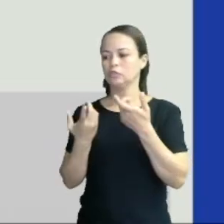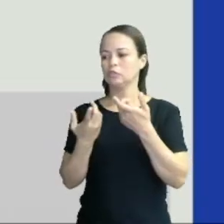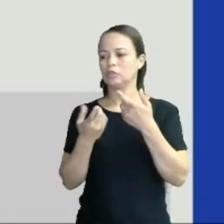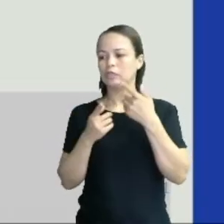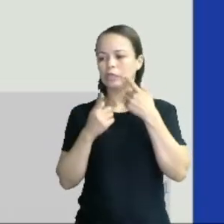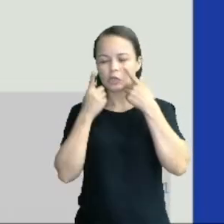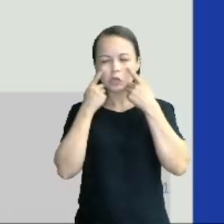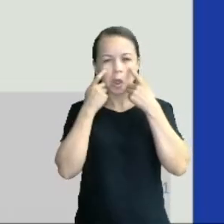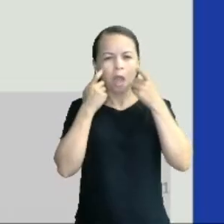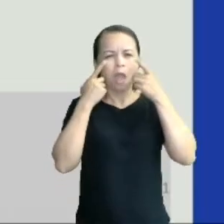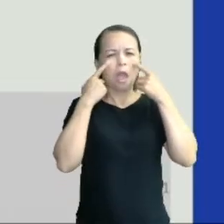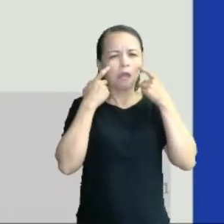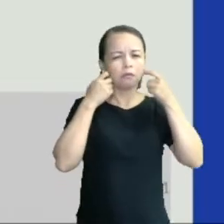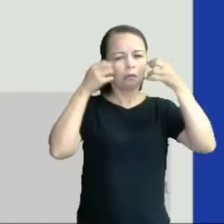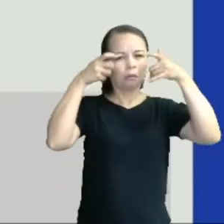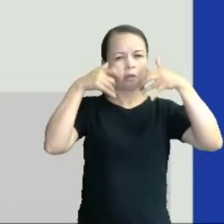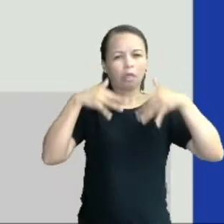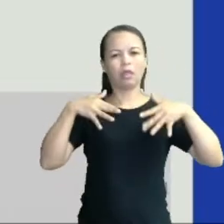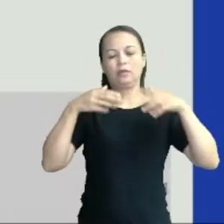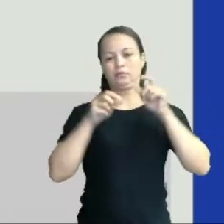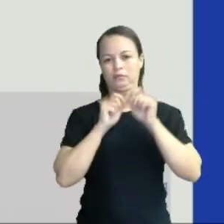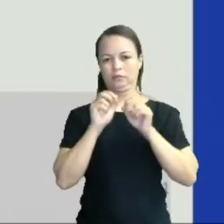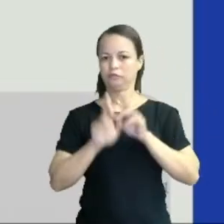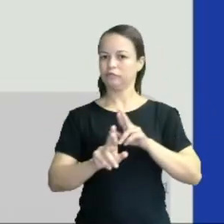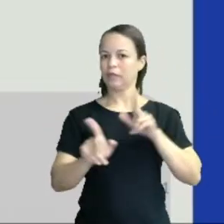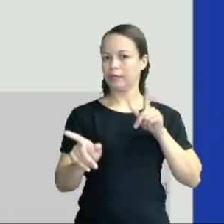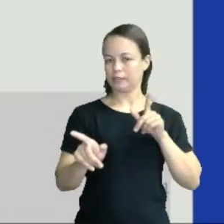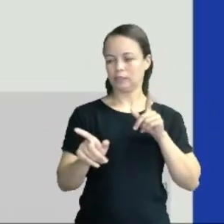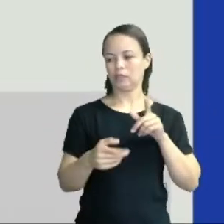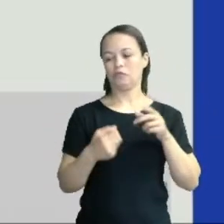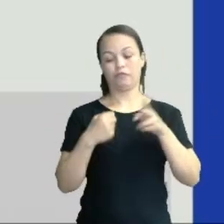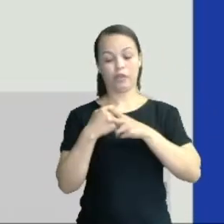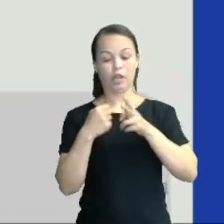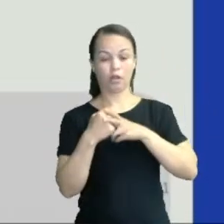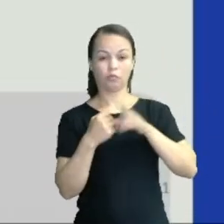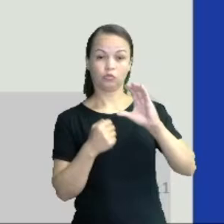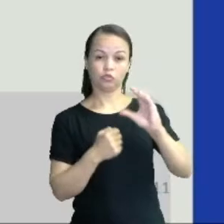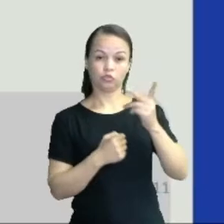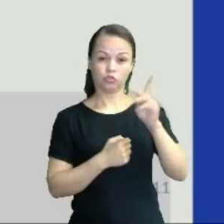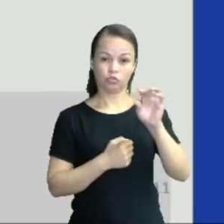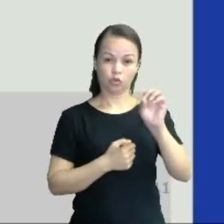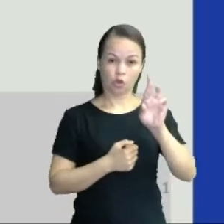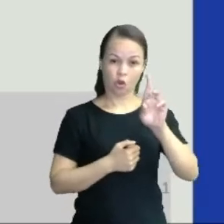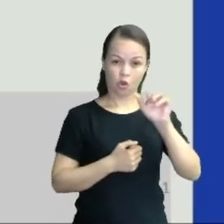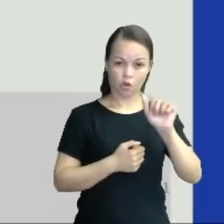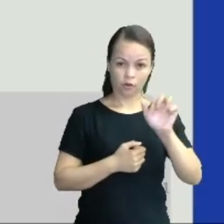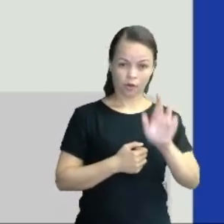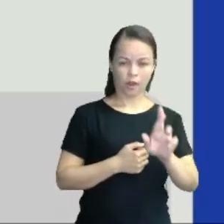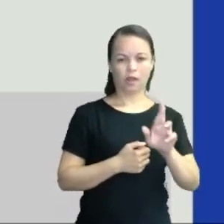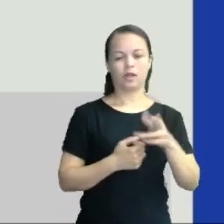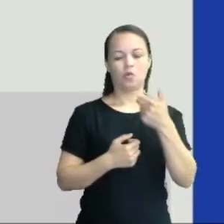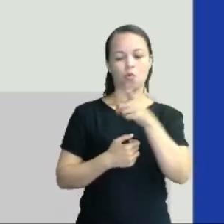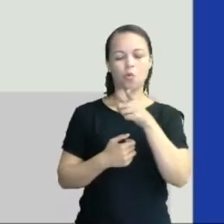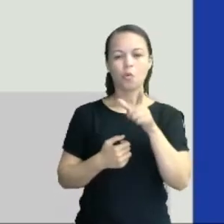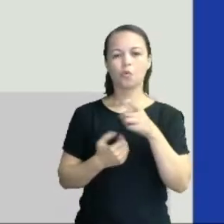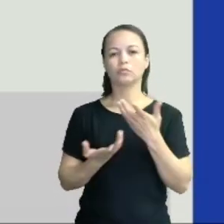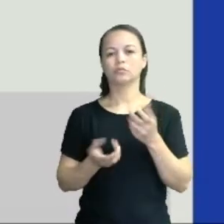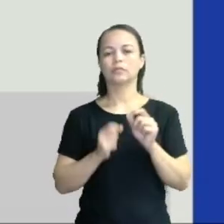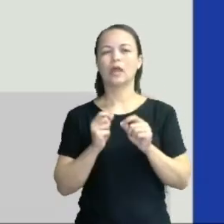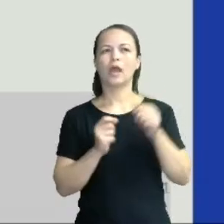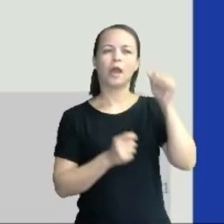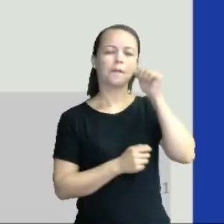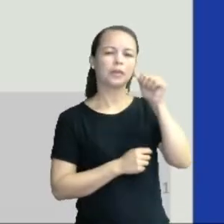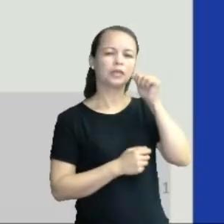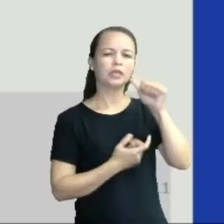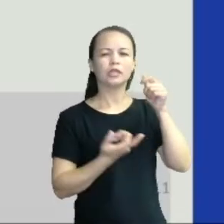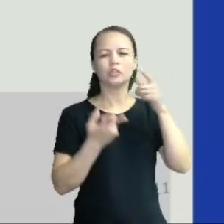Choro, pranto, né? Totalmente diferente. Um é o verbo chorar, o outro quer dizer pranto, né? A menina estava